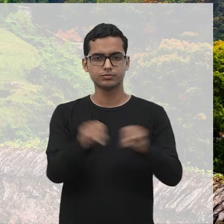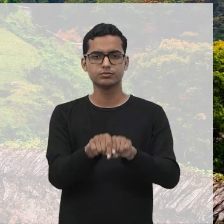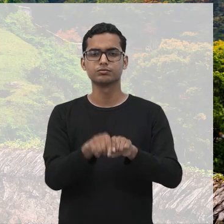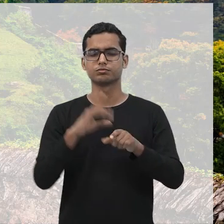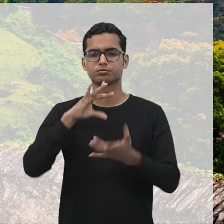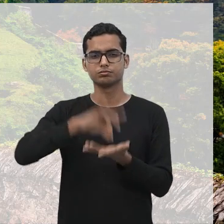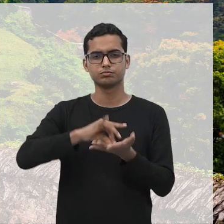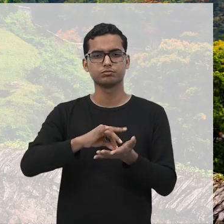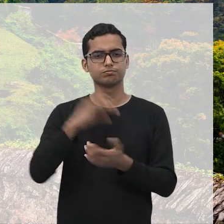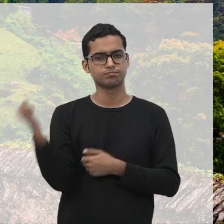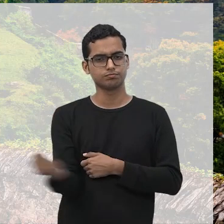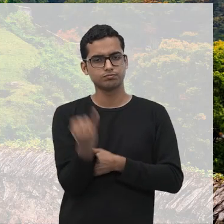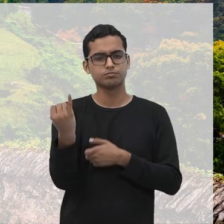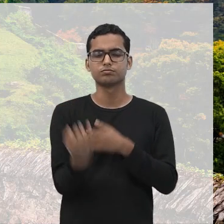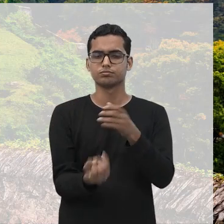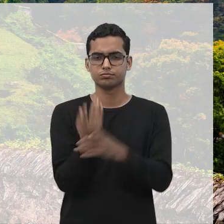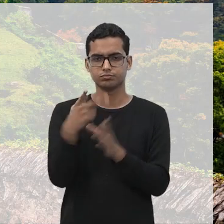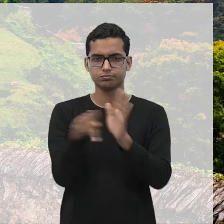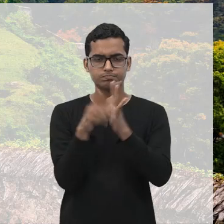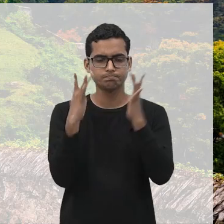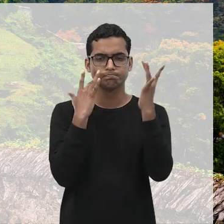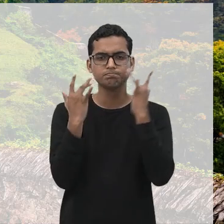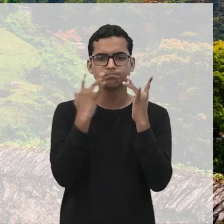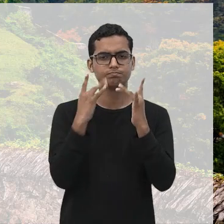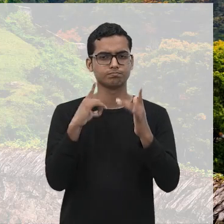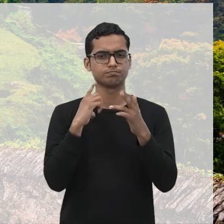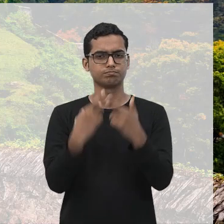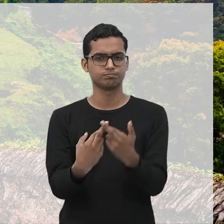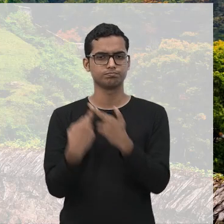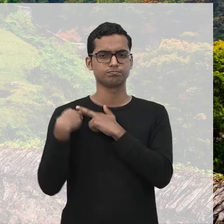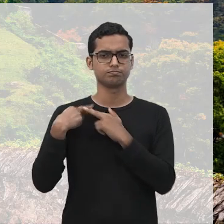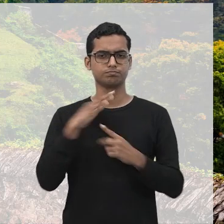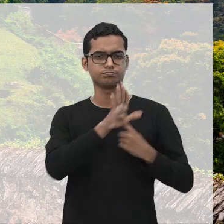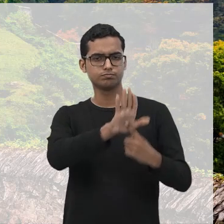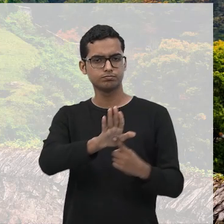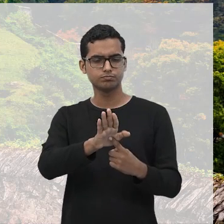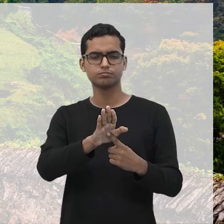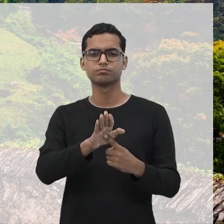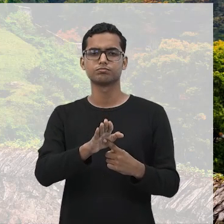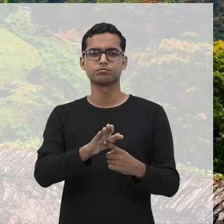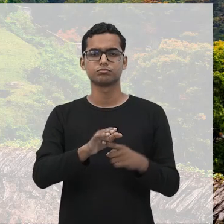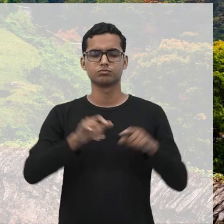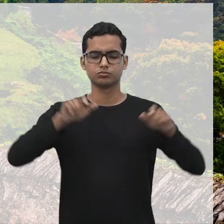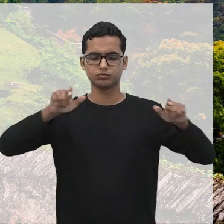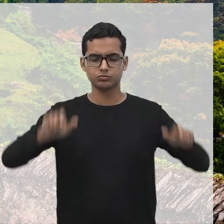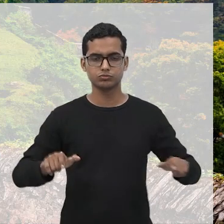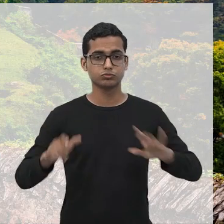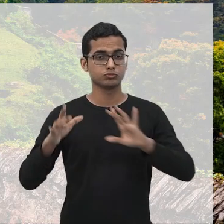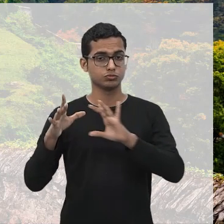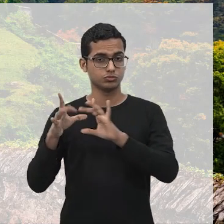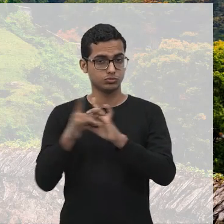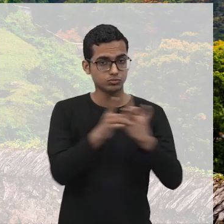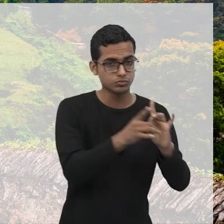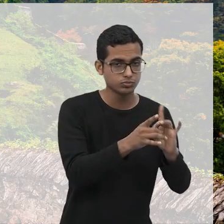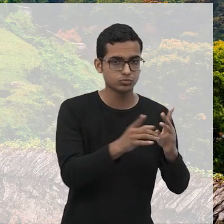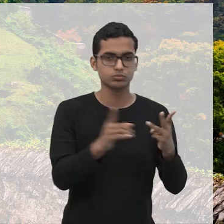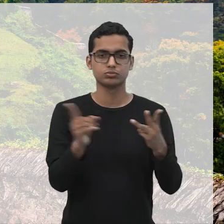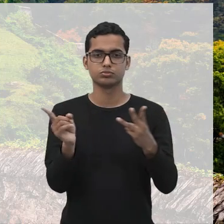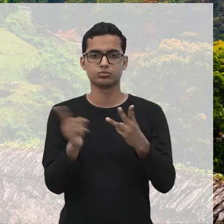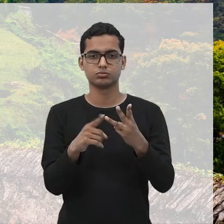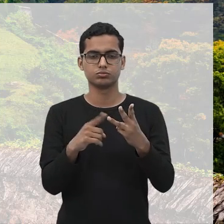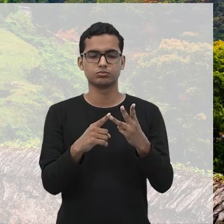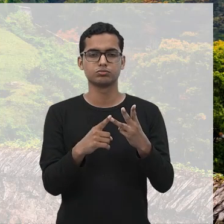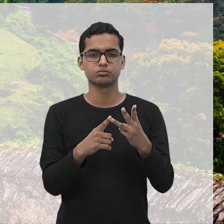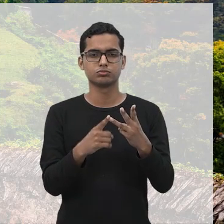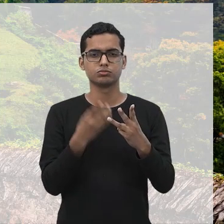teatral, desempenhando um papel crucial na definição da atmosfera, contexto e estética